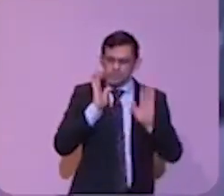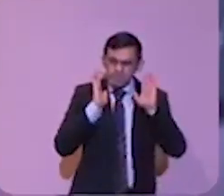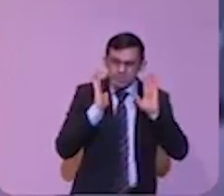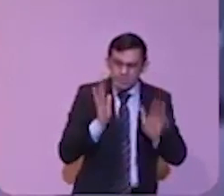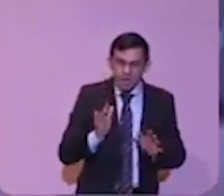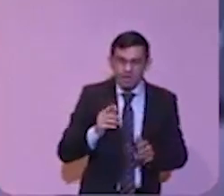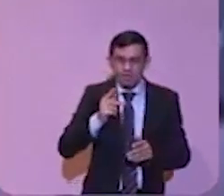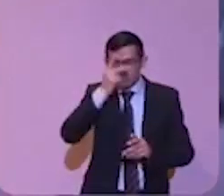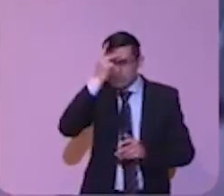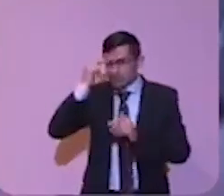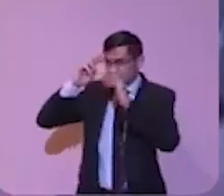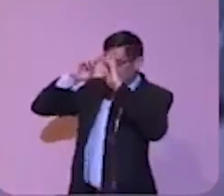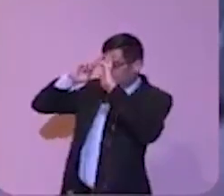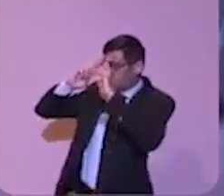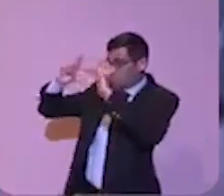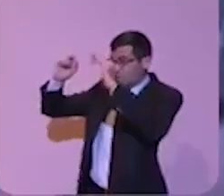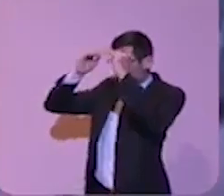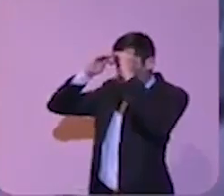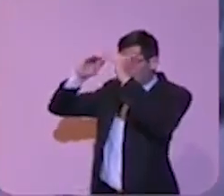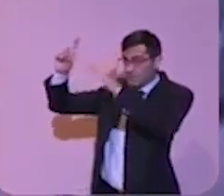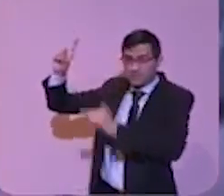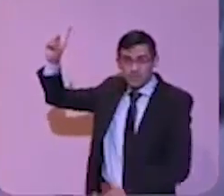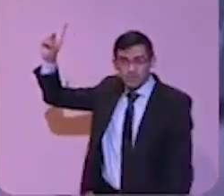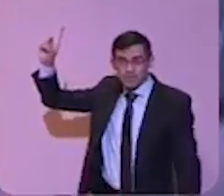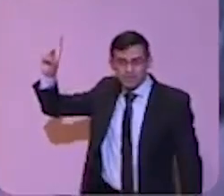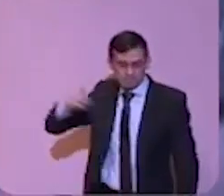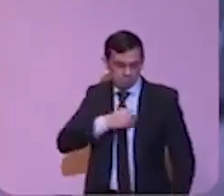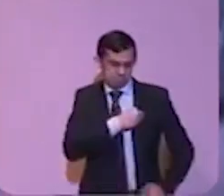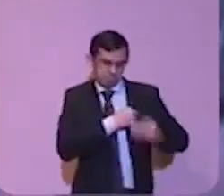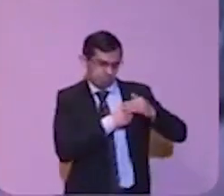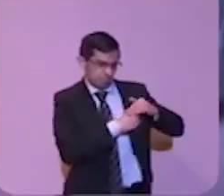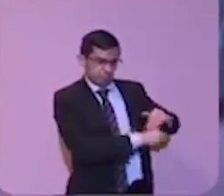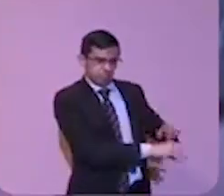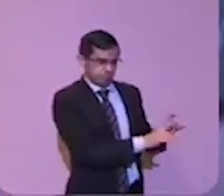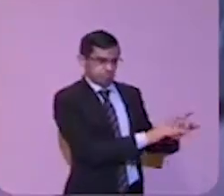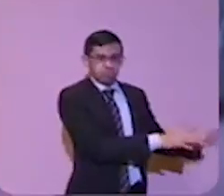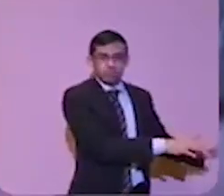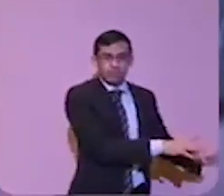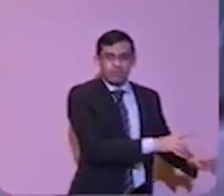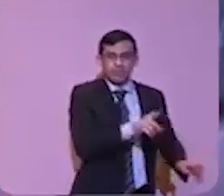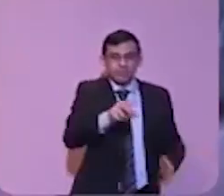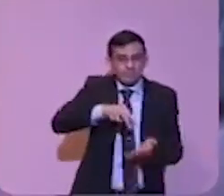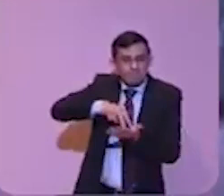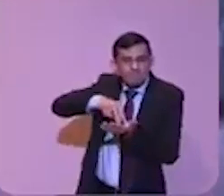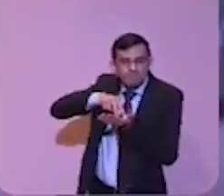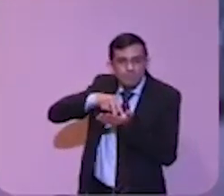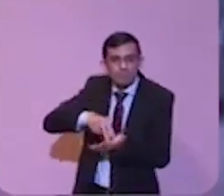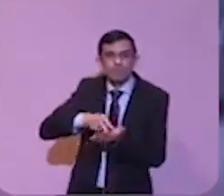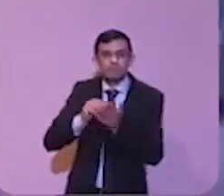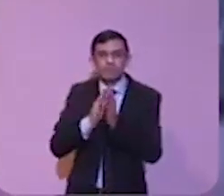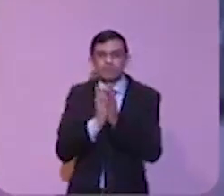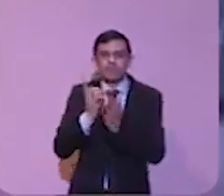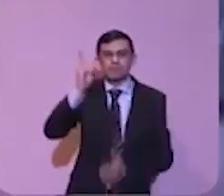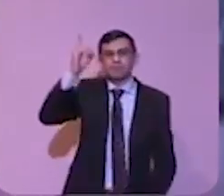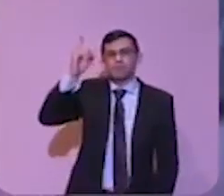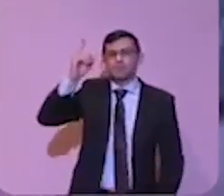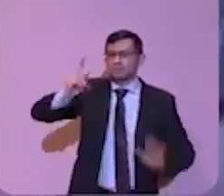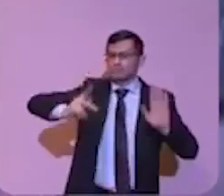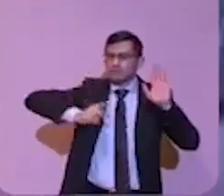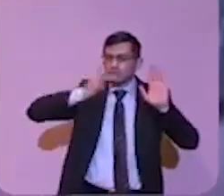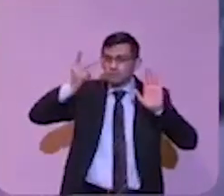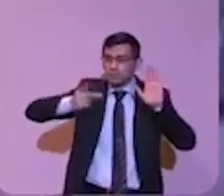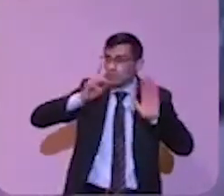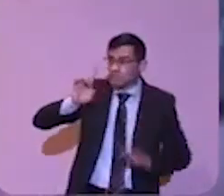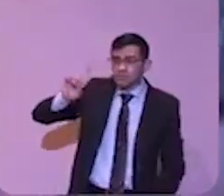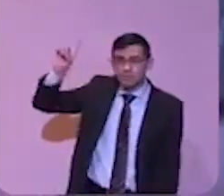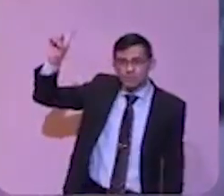que teme ao Senhor e abandona o pecado? Você já é alguém que permanece firme na palavra de